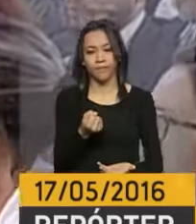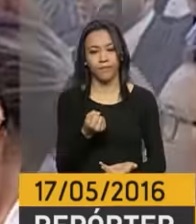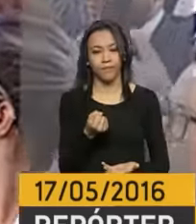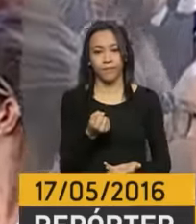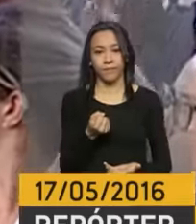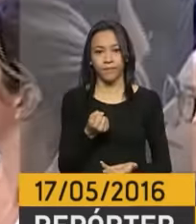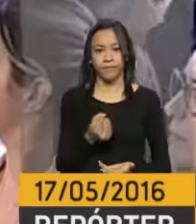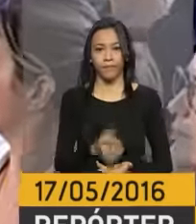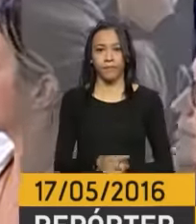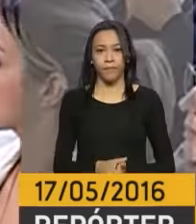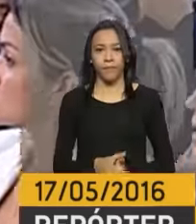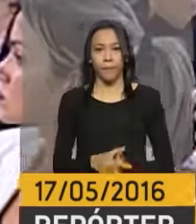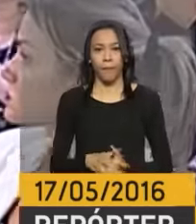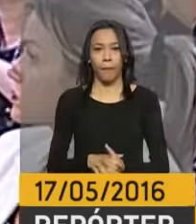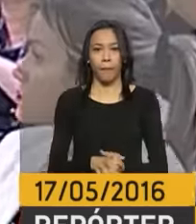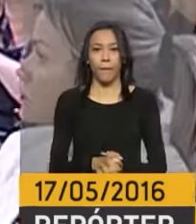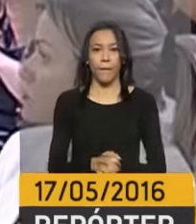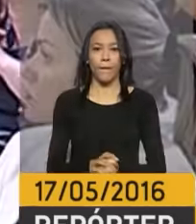Oi?